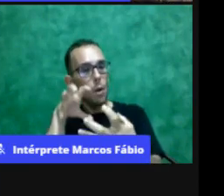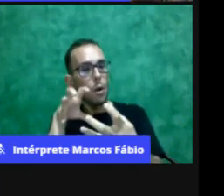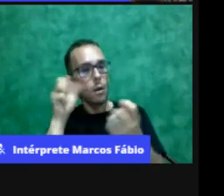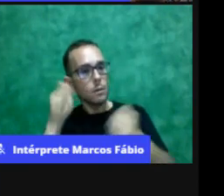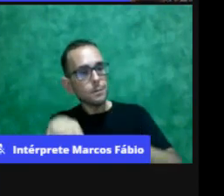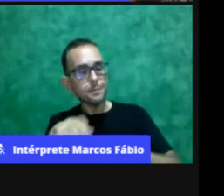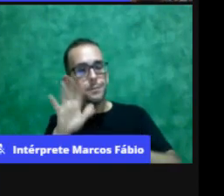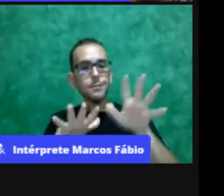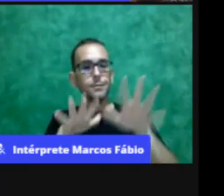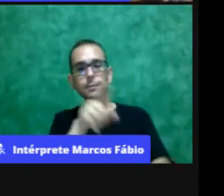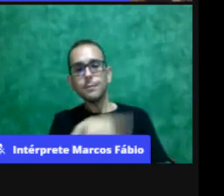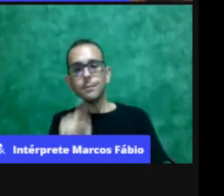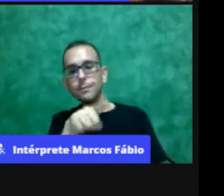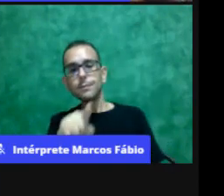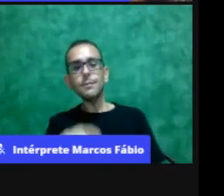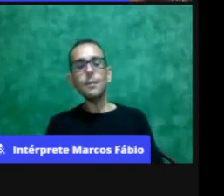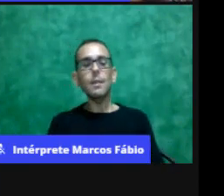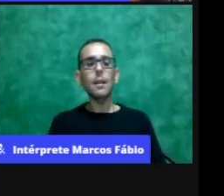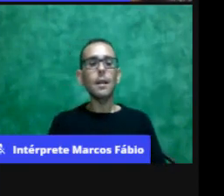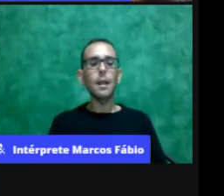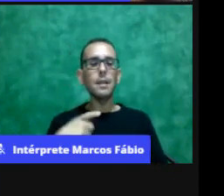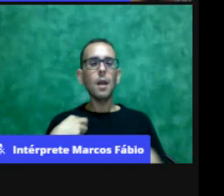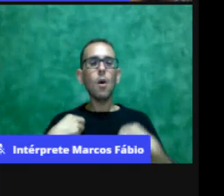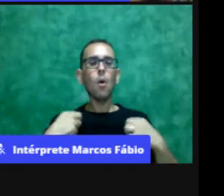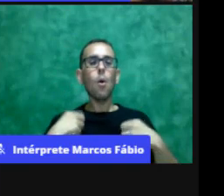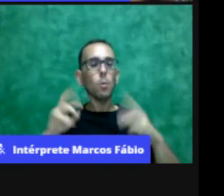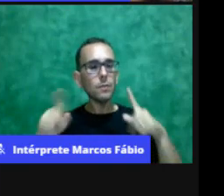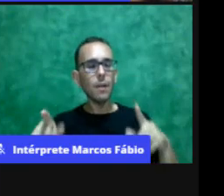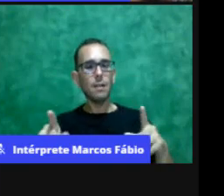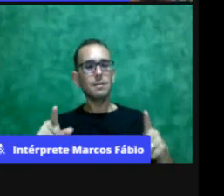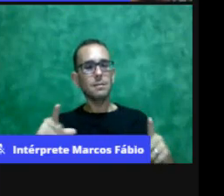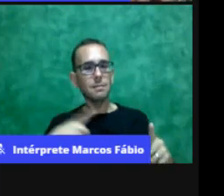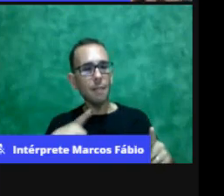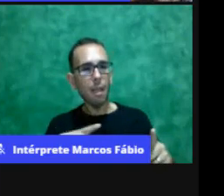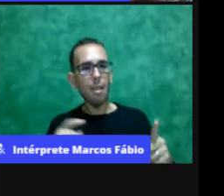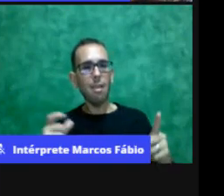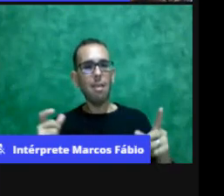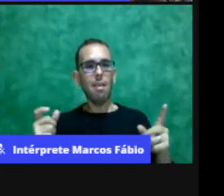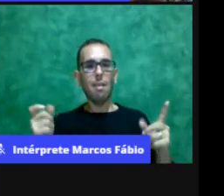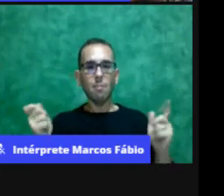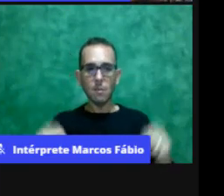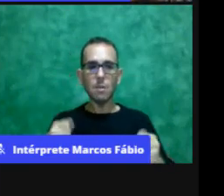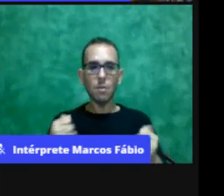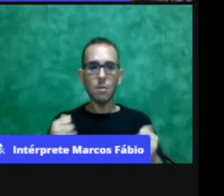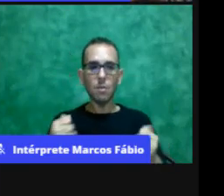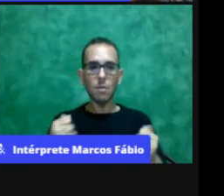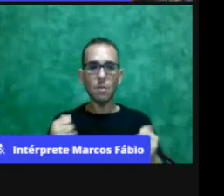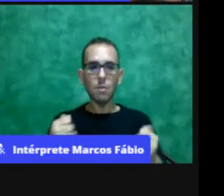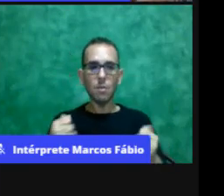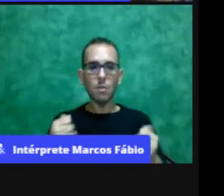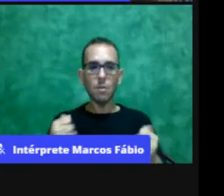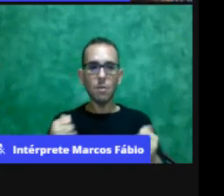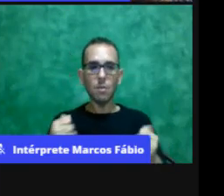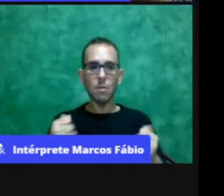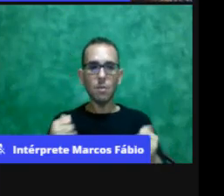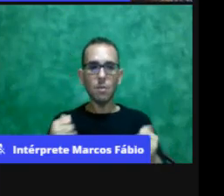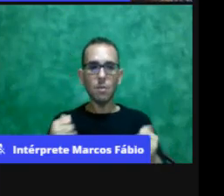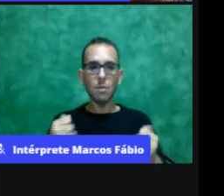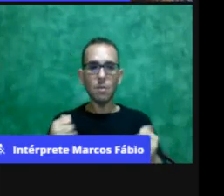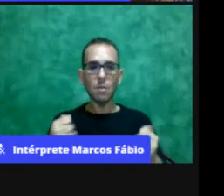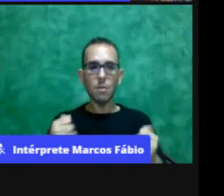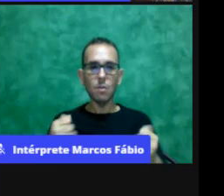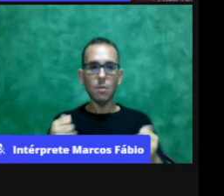Às vezes você tem que, se você quer ter uma roupa diferente nesse seu avatar, você tem que... Mas ele tem a versão paga, e inclusive